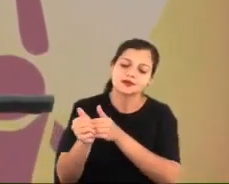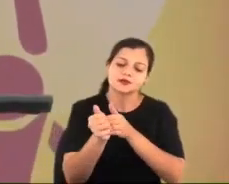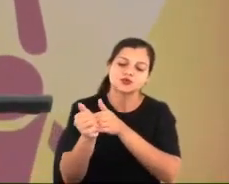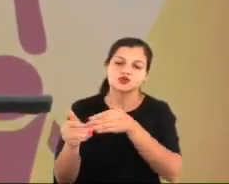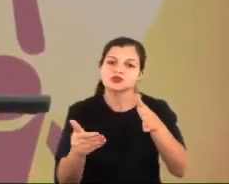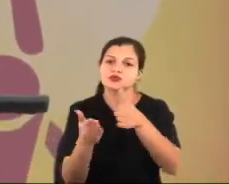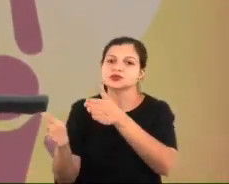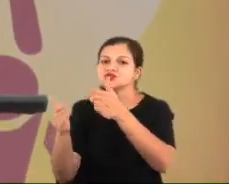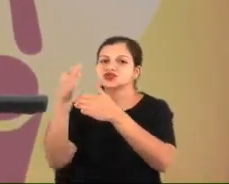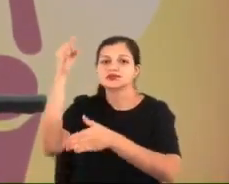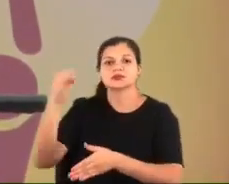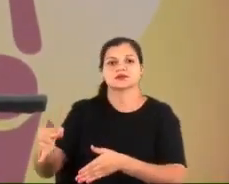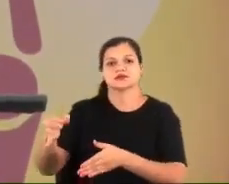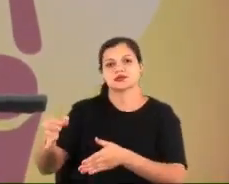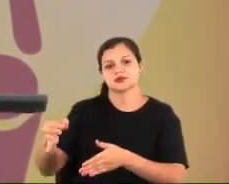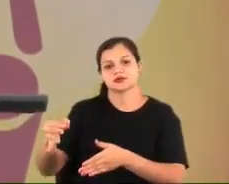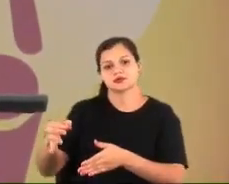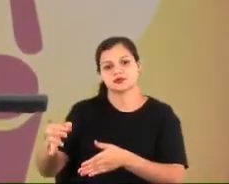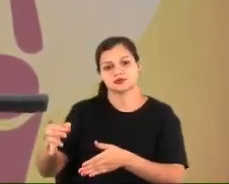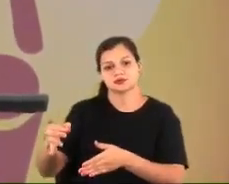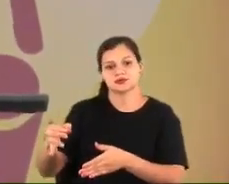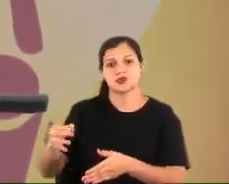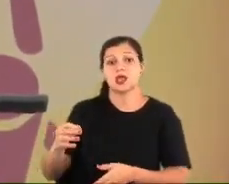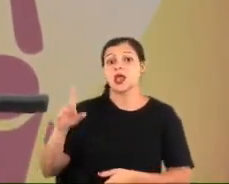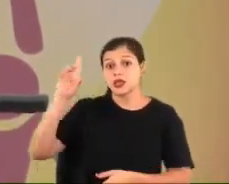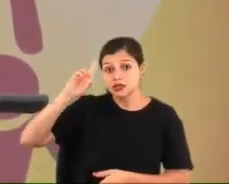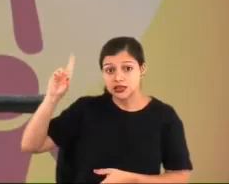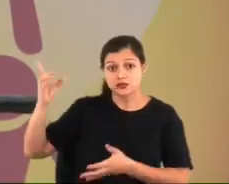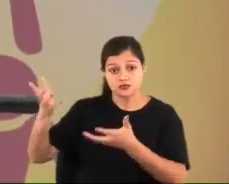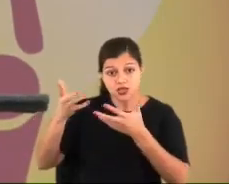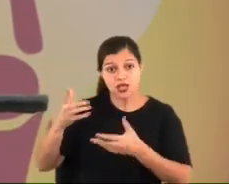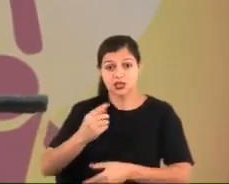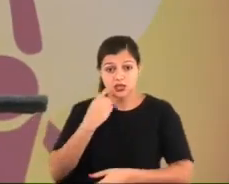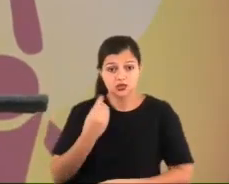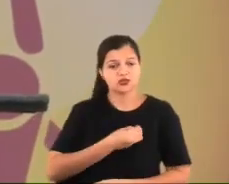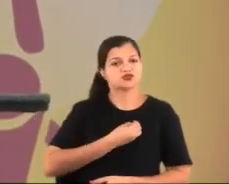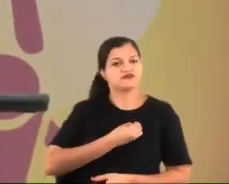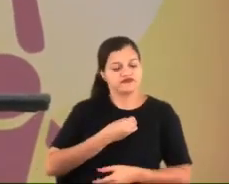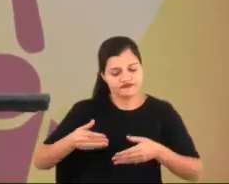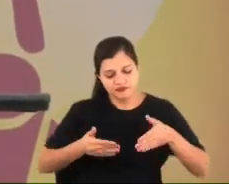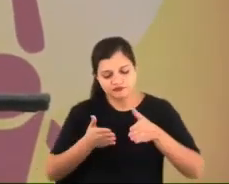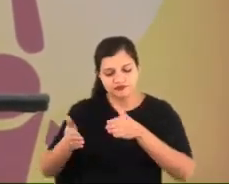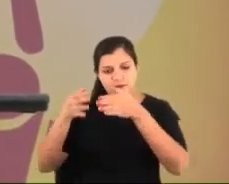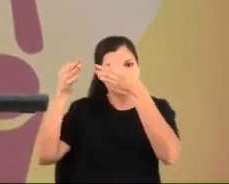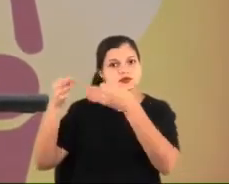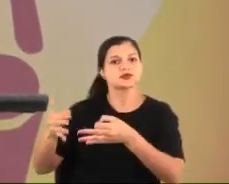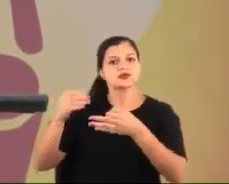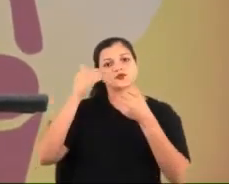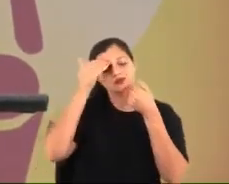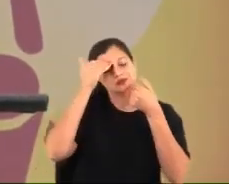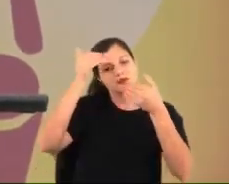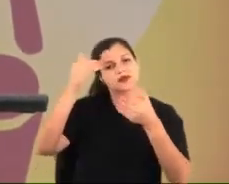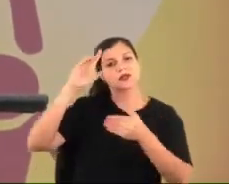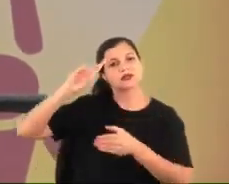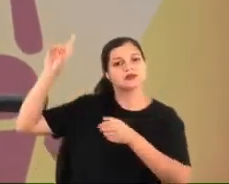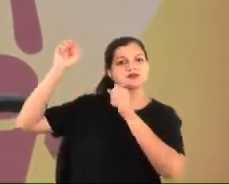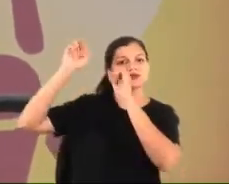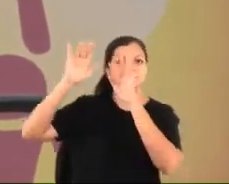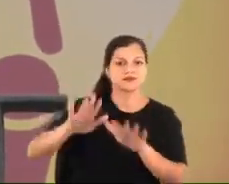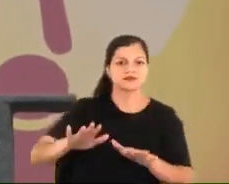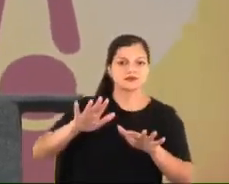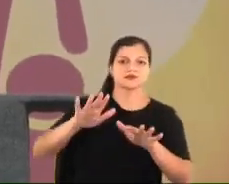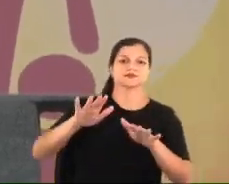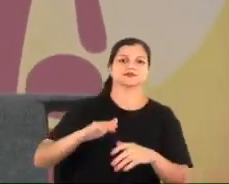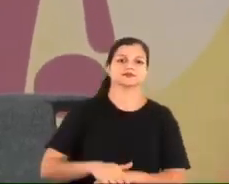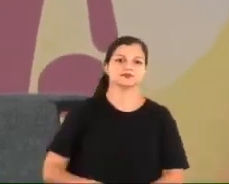direção certa. E Ele quer que nós trilhemos as veredas da justiça. Muito obrigado, Deus abençoe vocês.